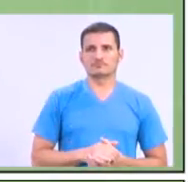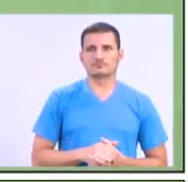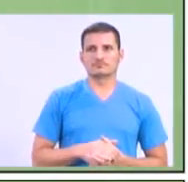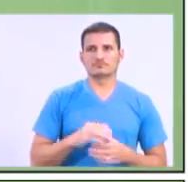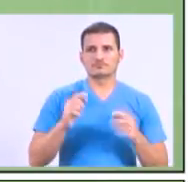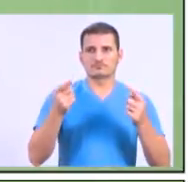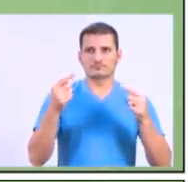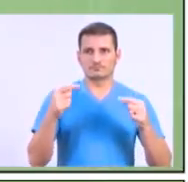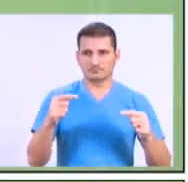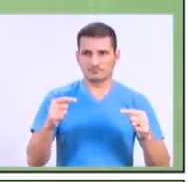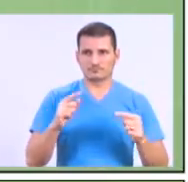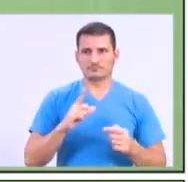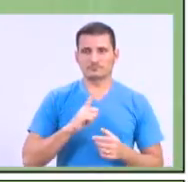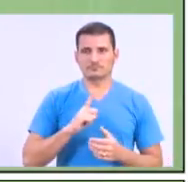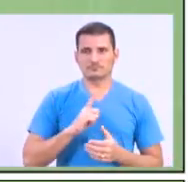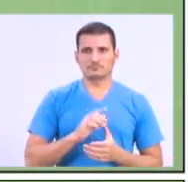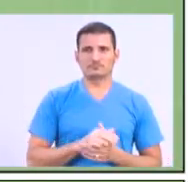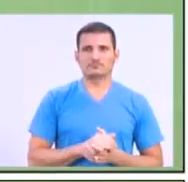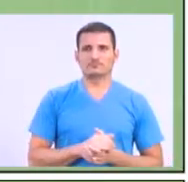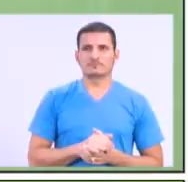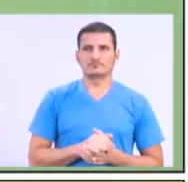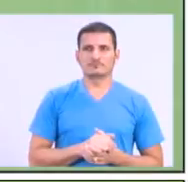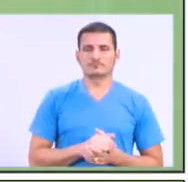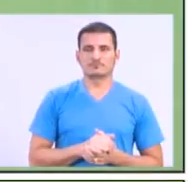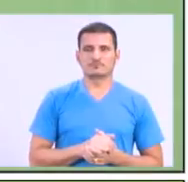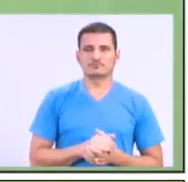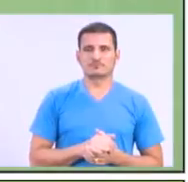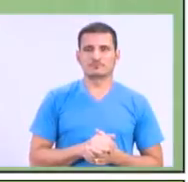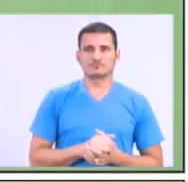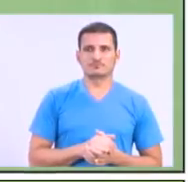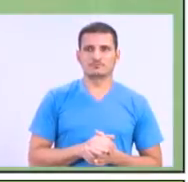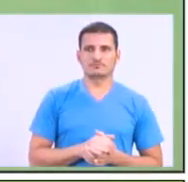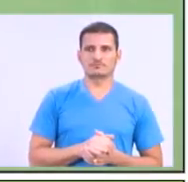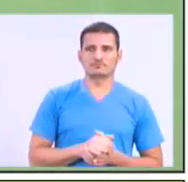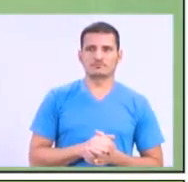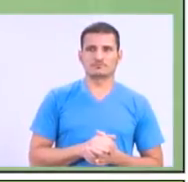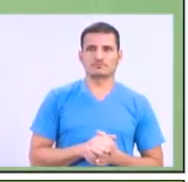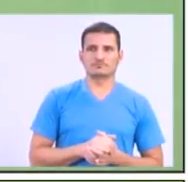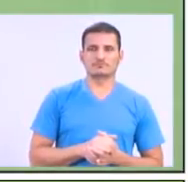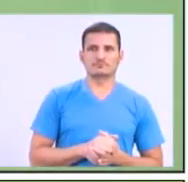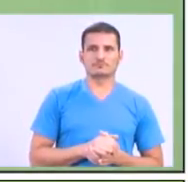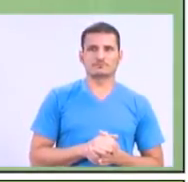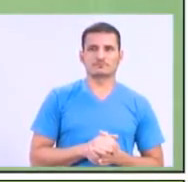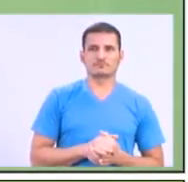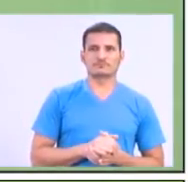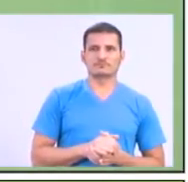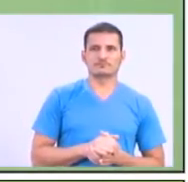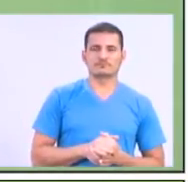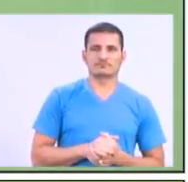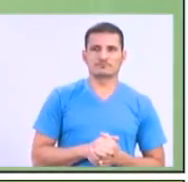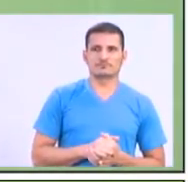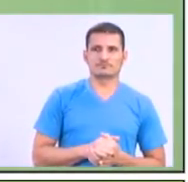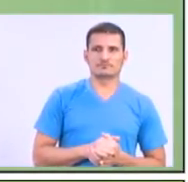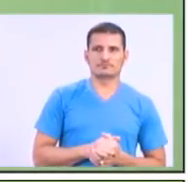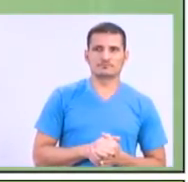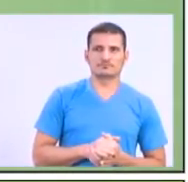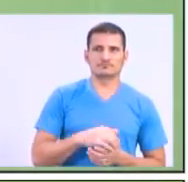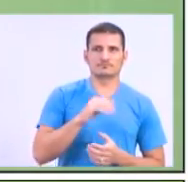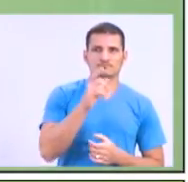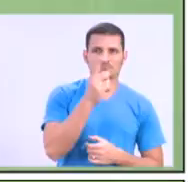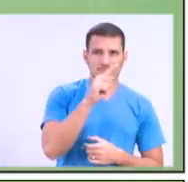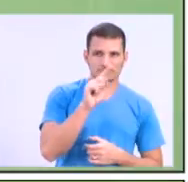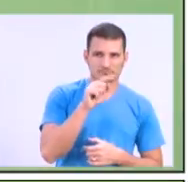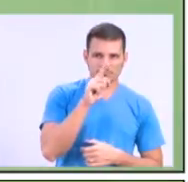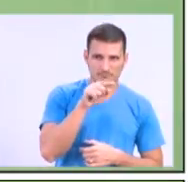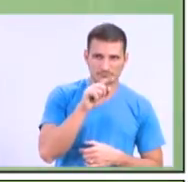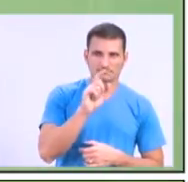embaixo nós temos, percebam, a delimitação dela. Então nós temos o cifrão